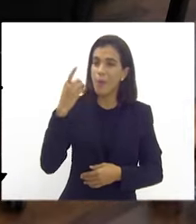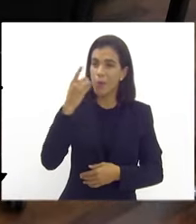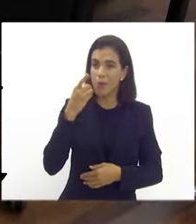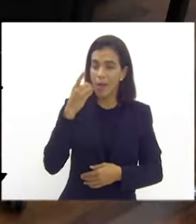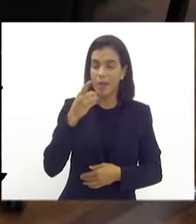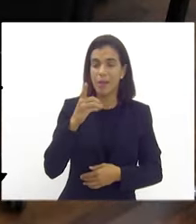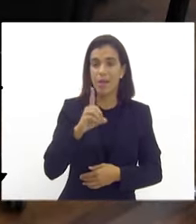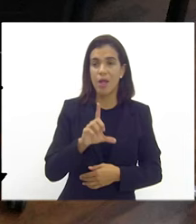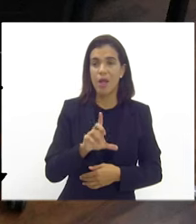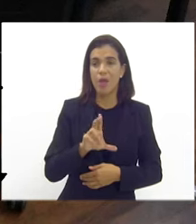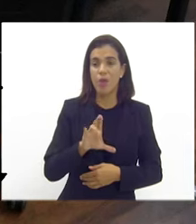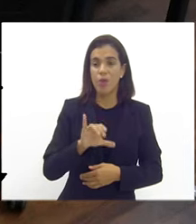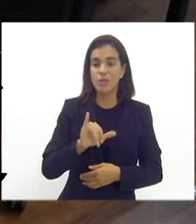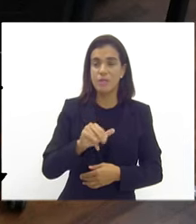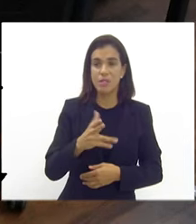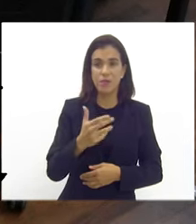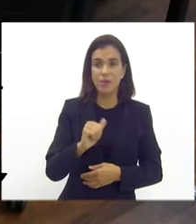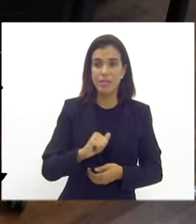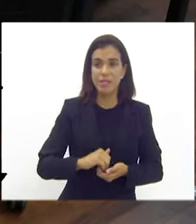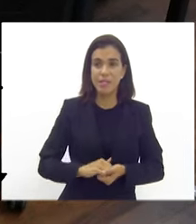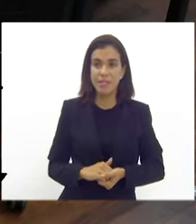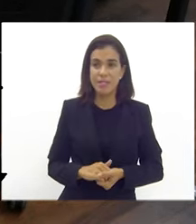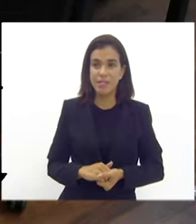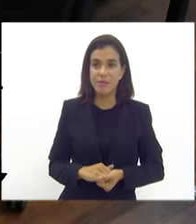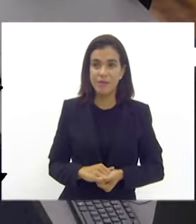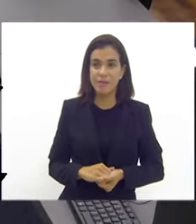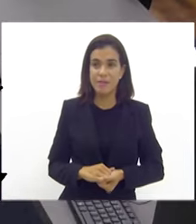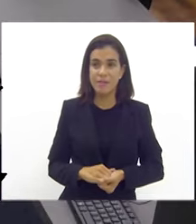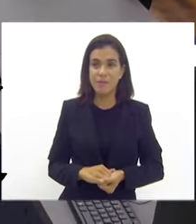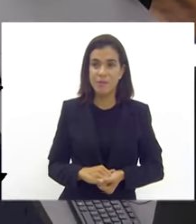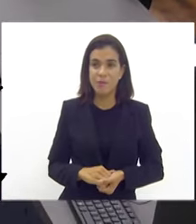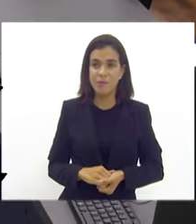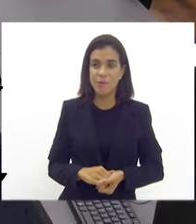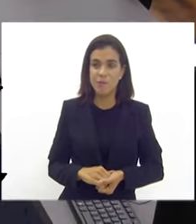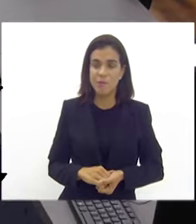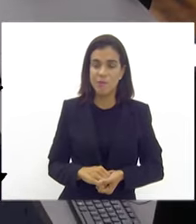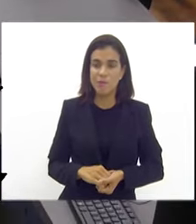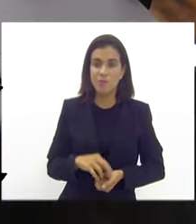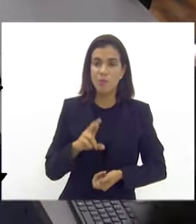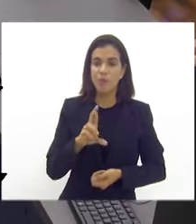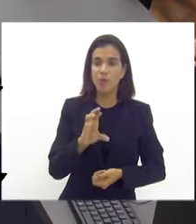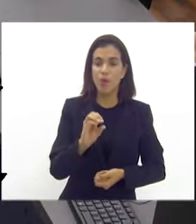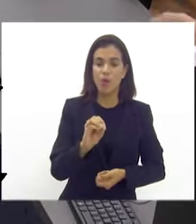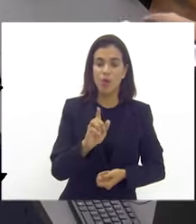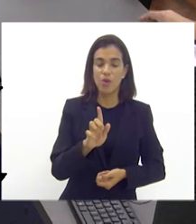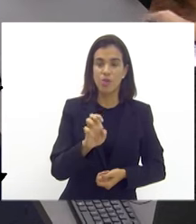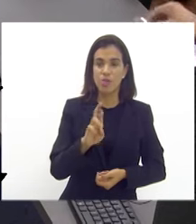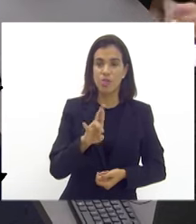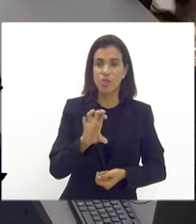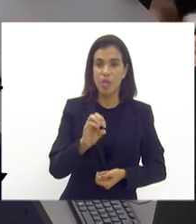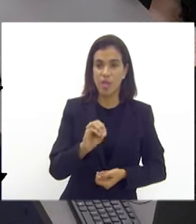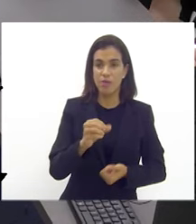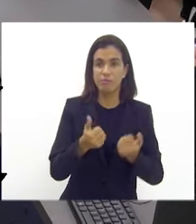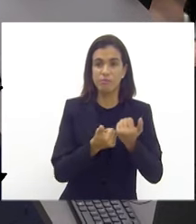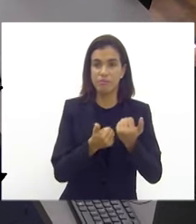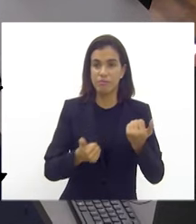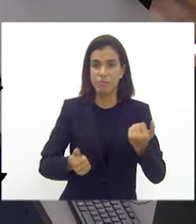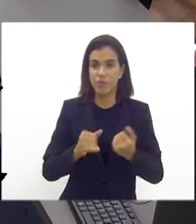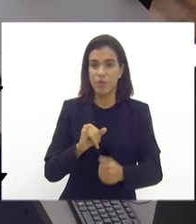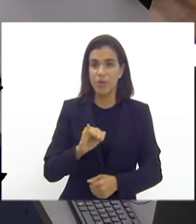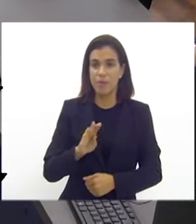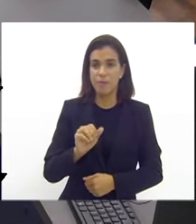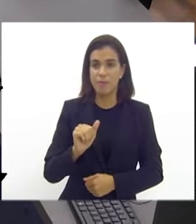deputada Lucinha cumprimentar aqui e Rogério Geraldo superintendente do Ibama Dr